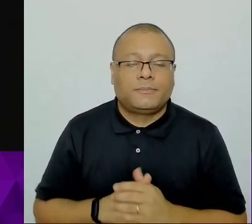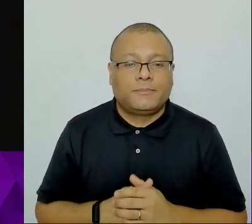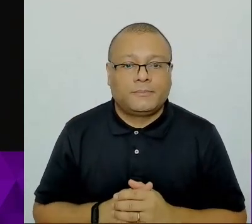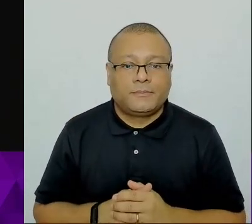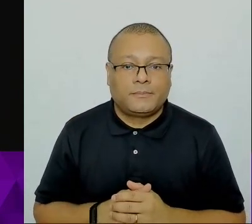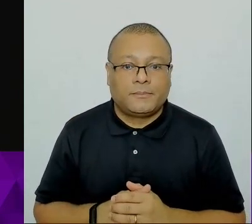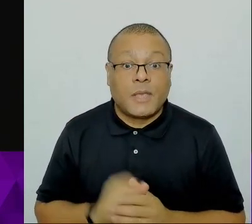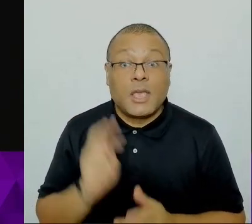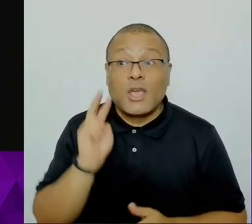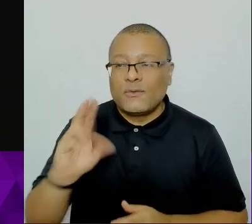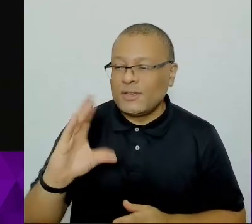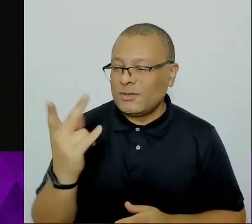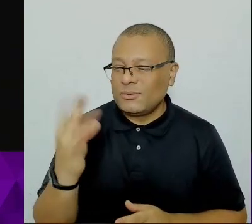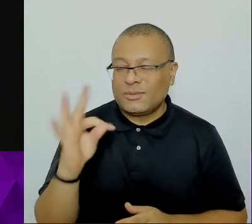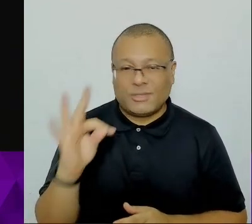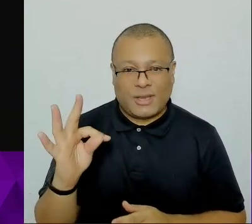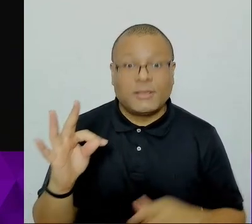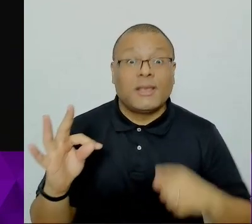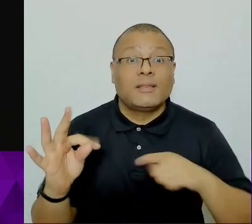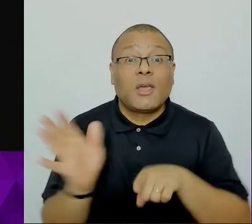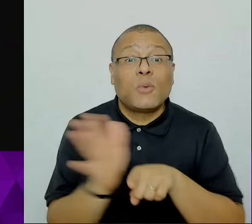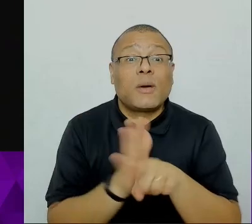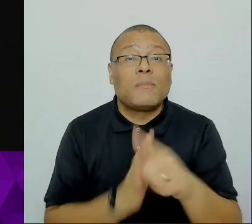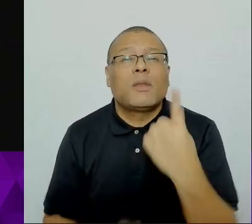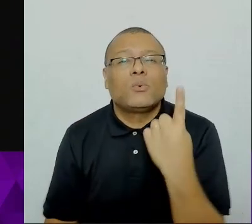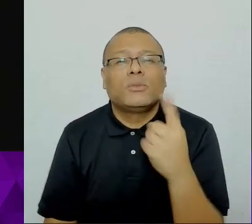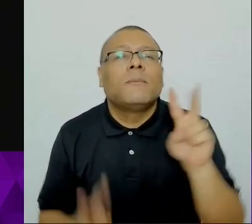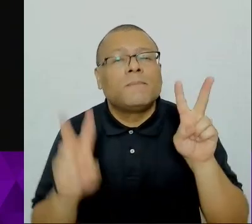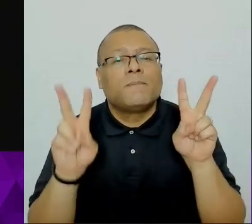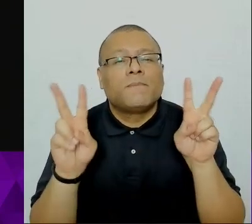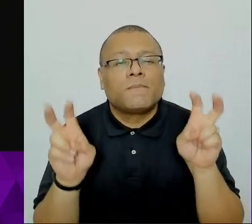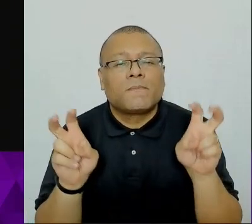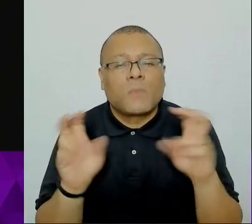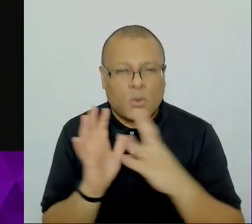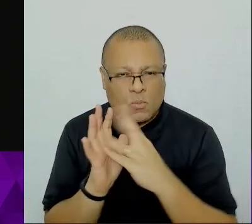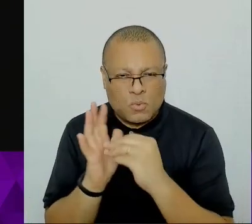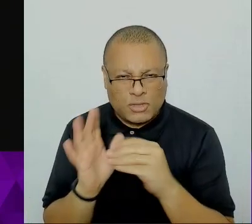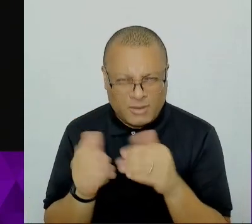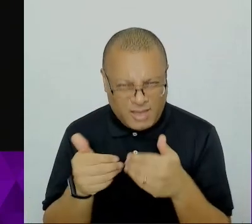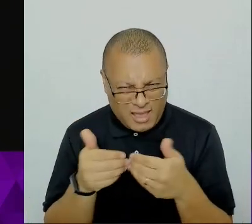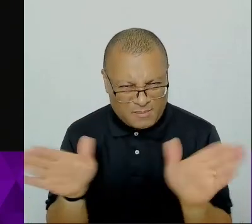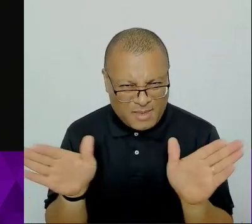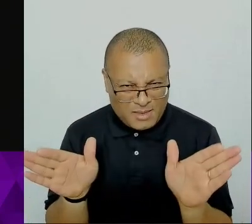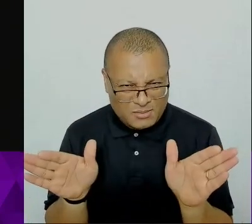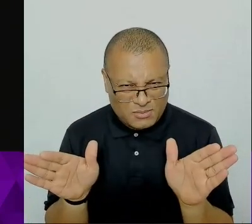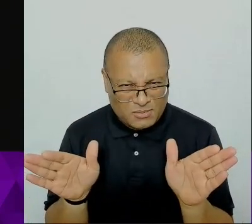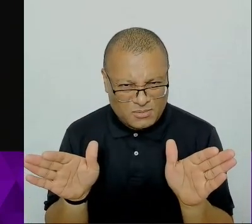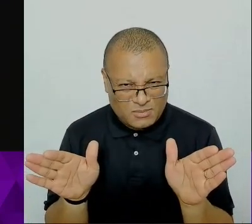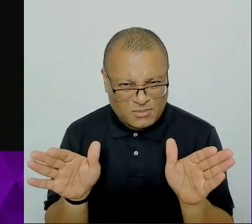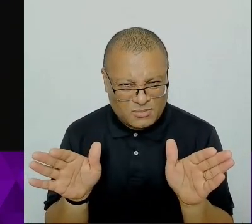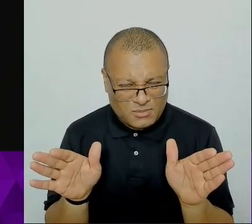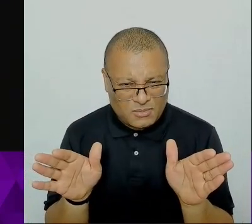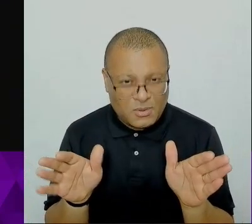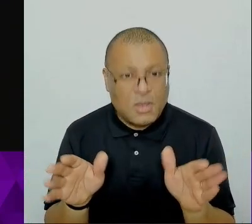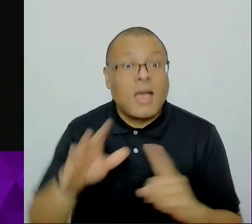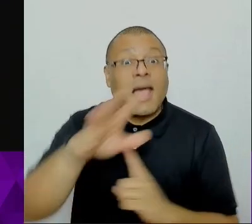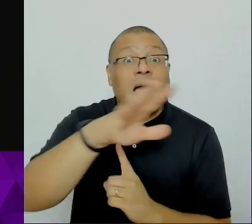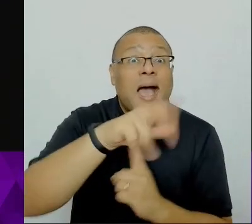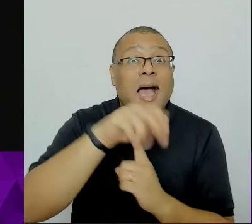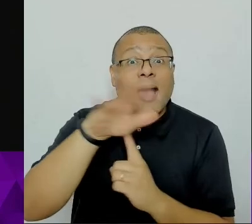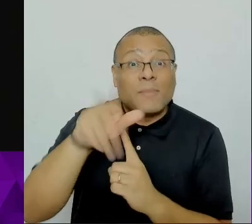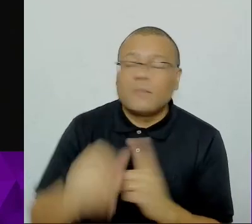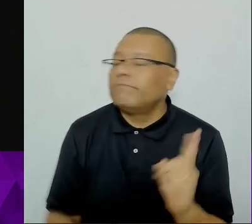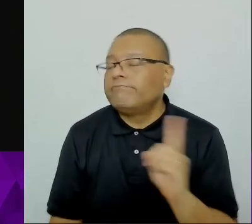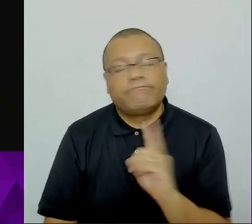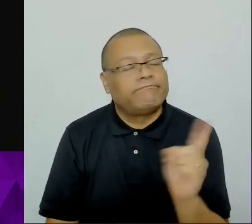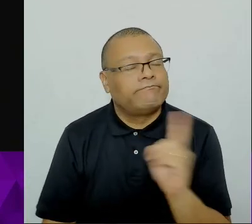Eu vi aqui no chat que tem uma pergunta aqui sobre se esses modelos ficam disponíveis como API. Não, eles